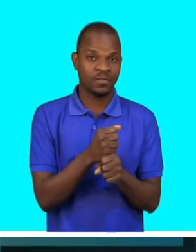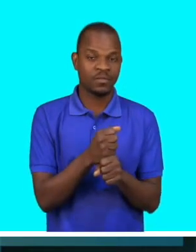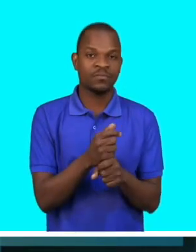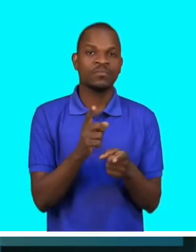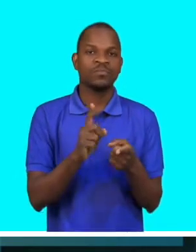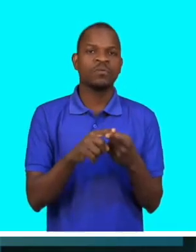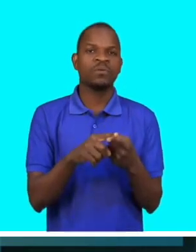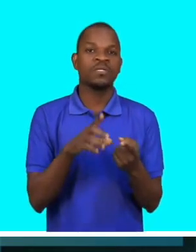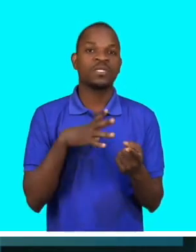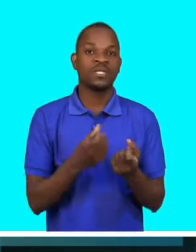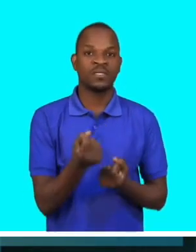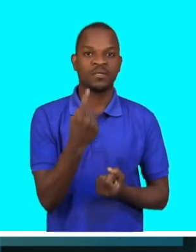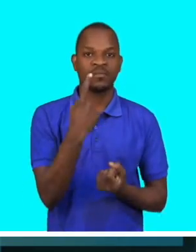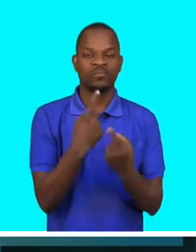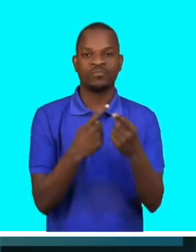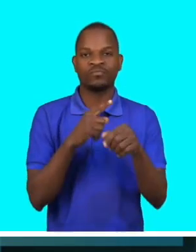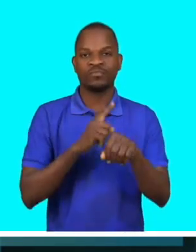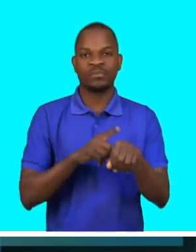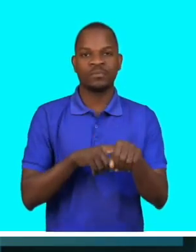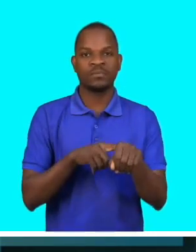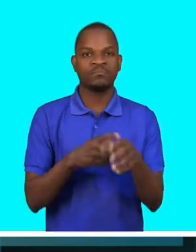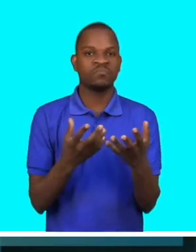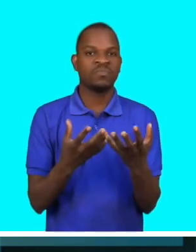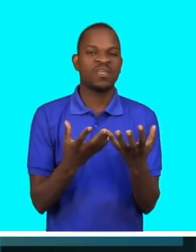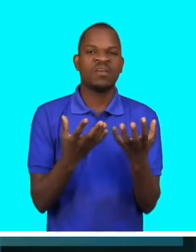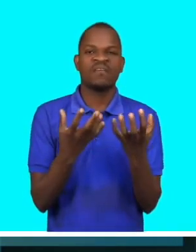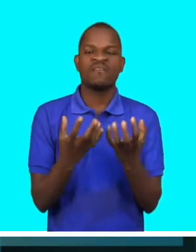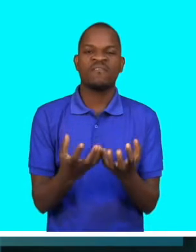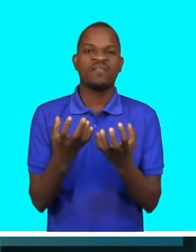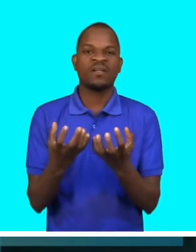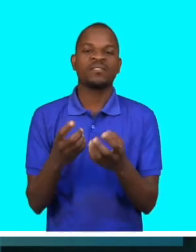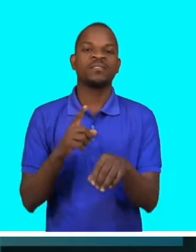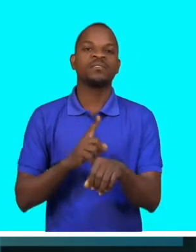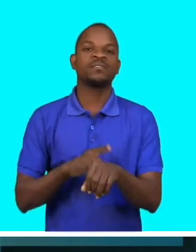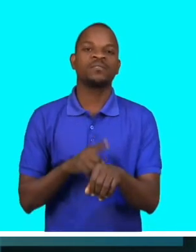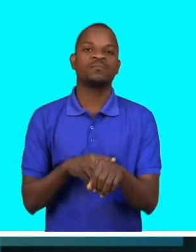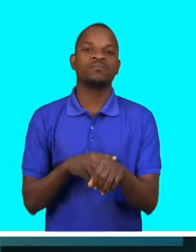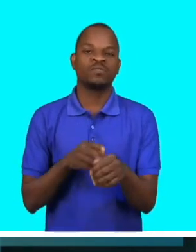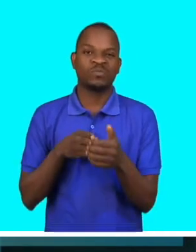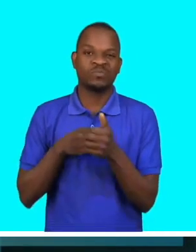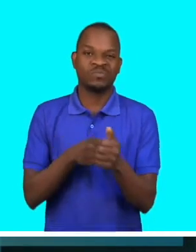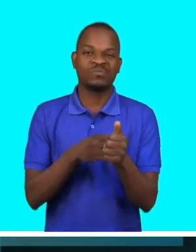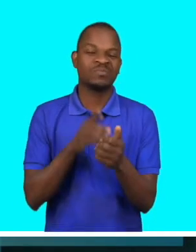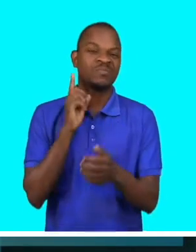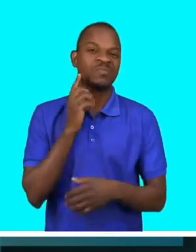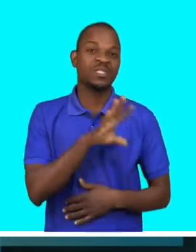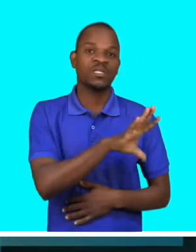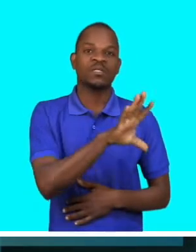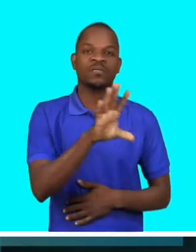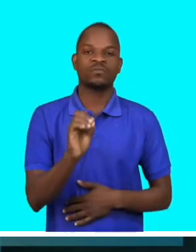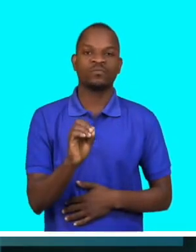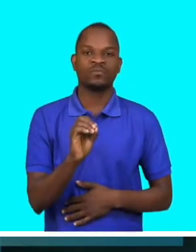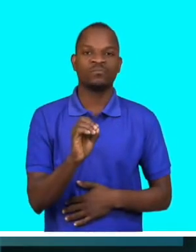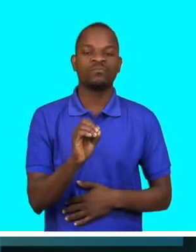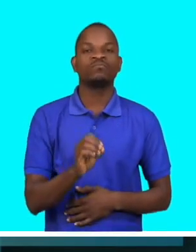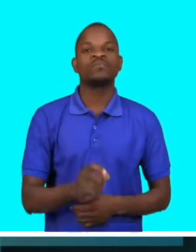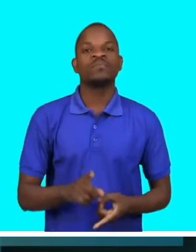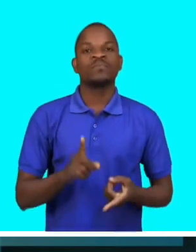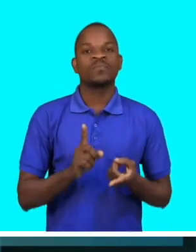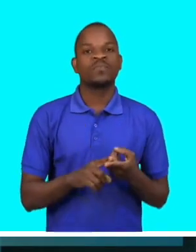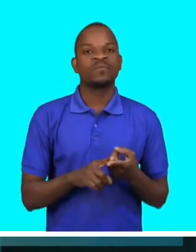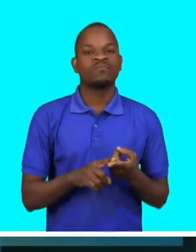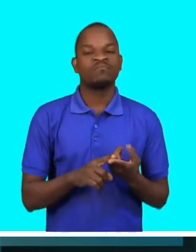chega até alguns momentos, não tendo, é possível não ter tempo para poder responder a todos eles. E, sendo